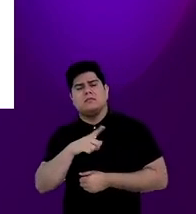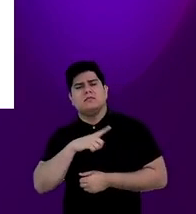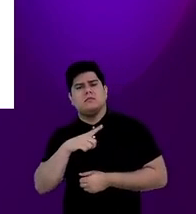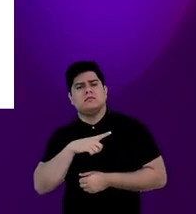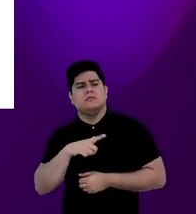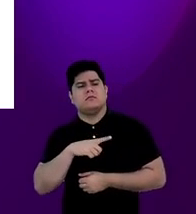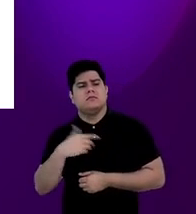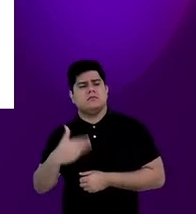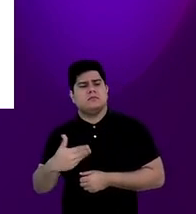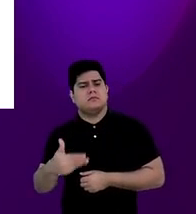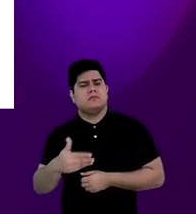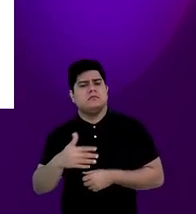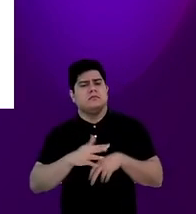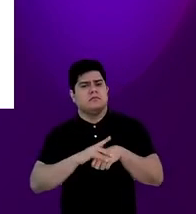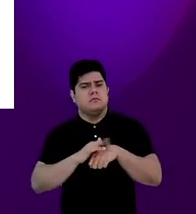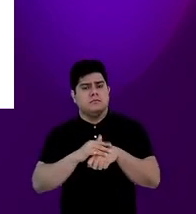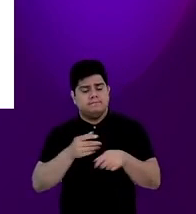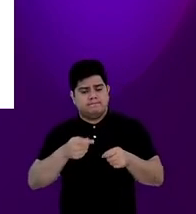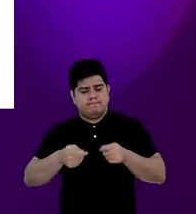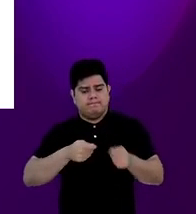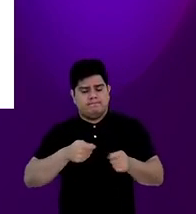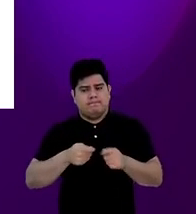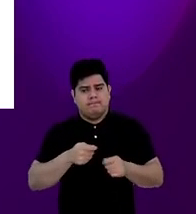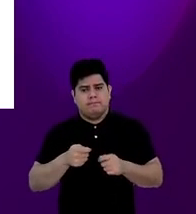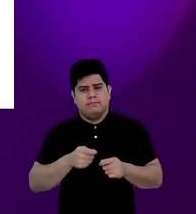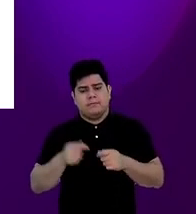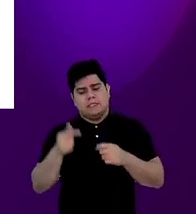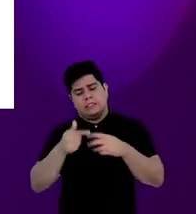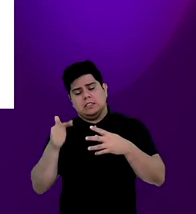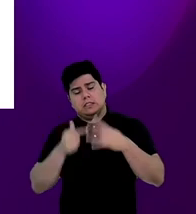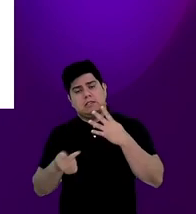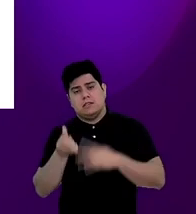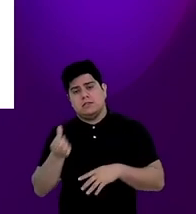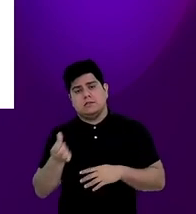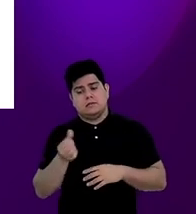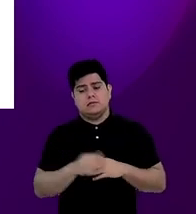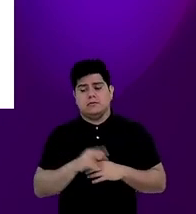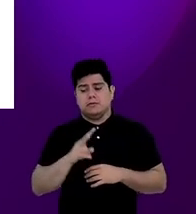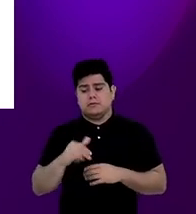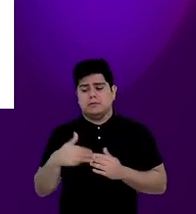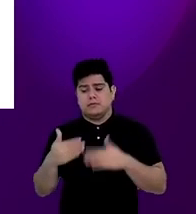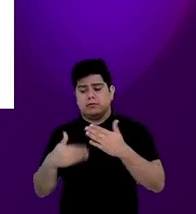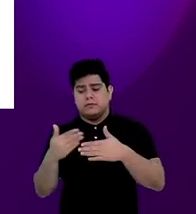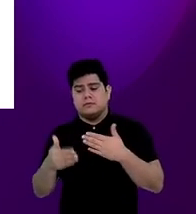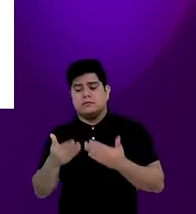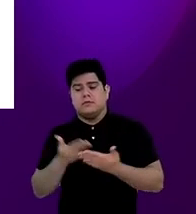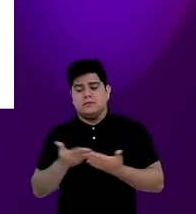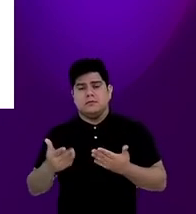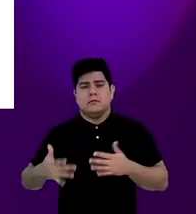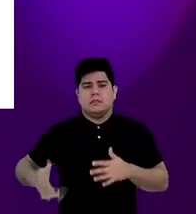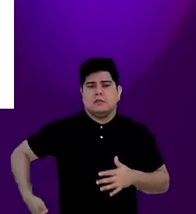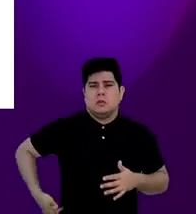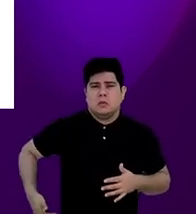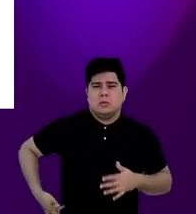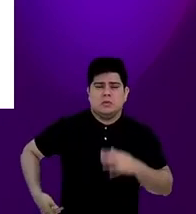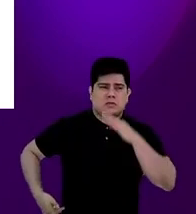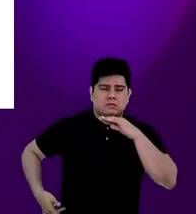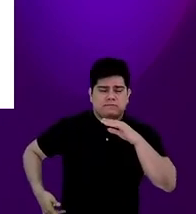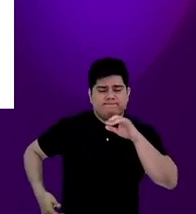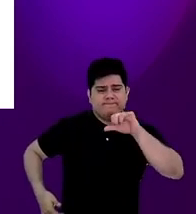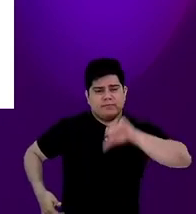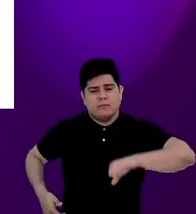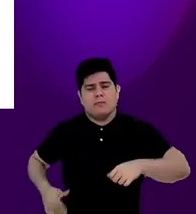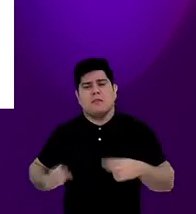manter doença sob controle em 6 semanas, aquele paciente que vai desenvolver a insuficiência renal, que vai